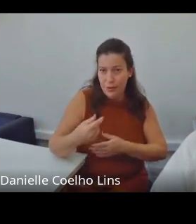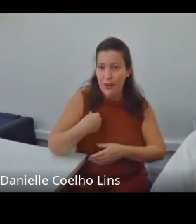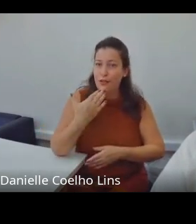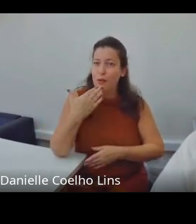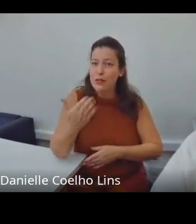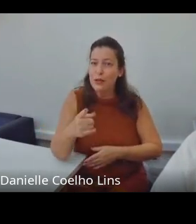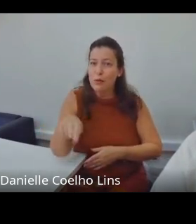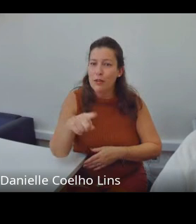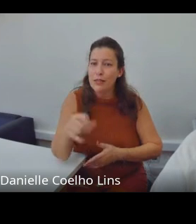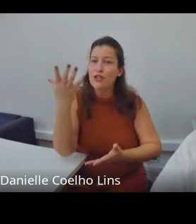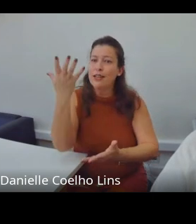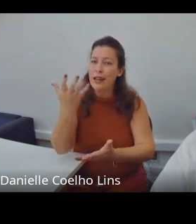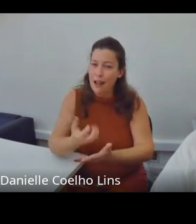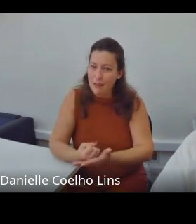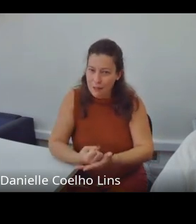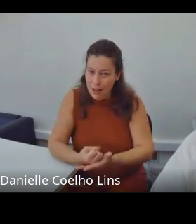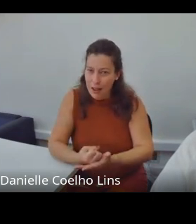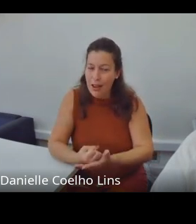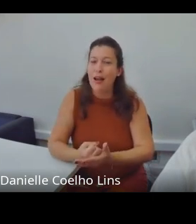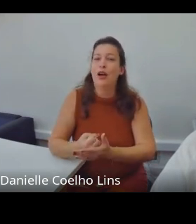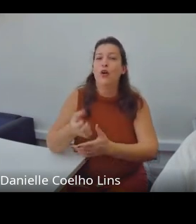gravarem uns vídeos